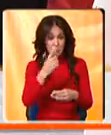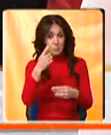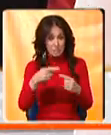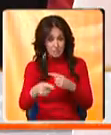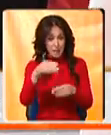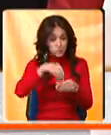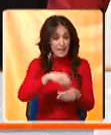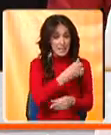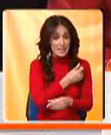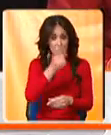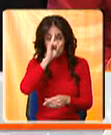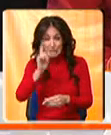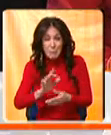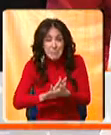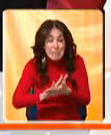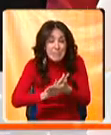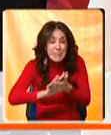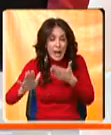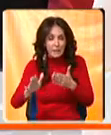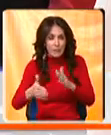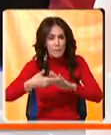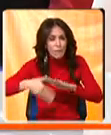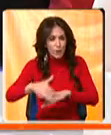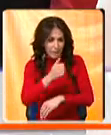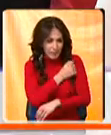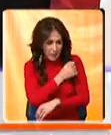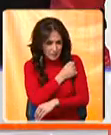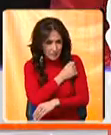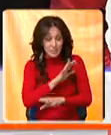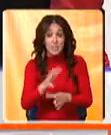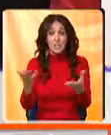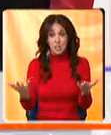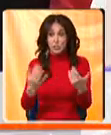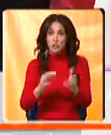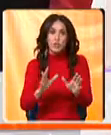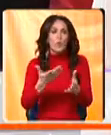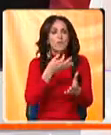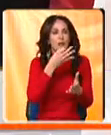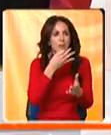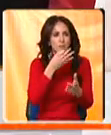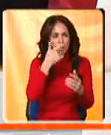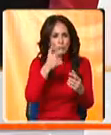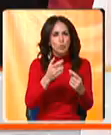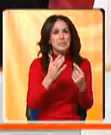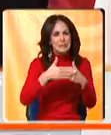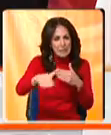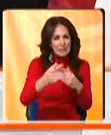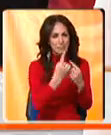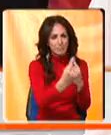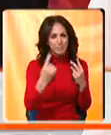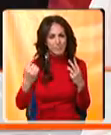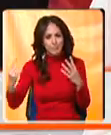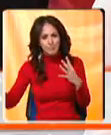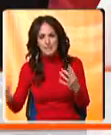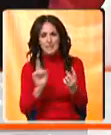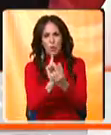semana sem saber nada do que se passava cá fora. E nós, na conversa que tínhamos com todos os participantes que saíam, eles diziam, a